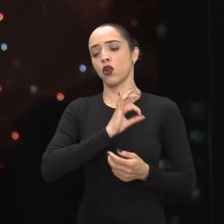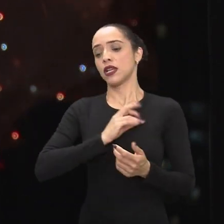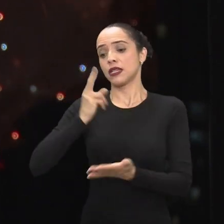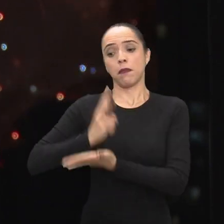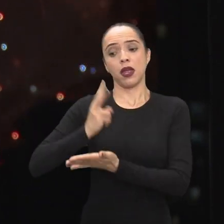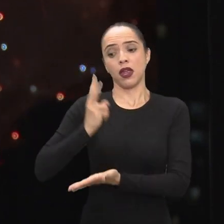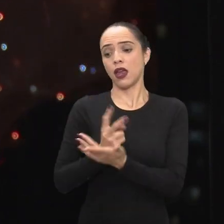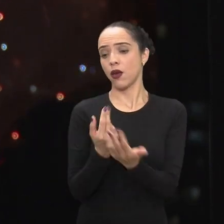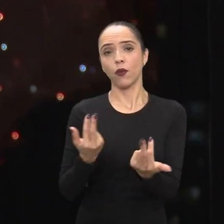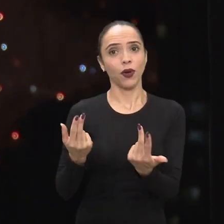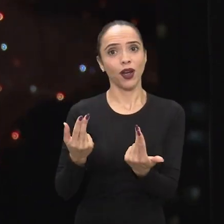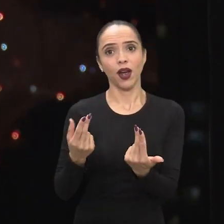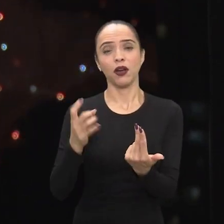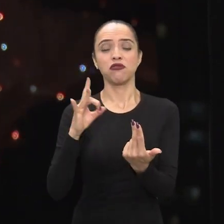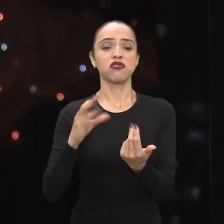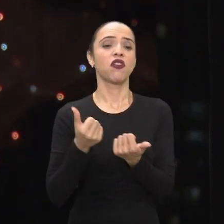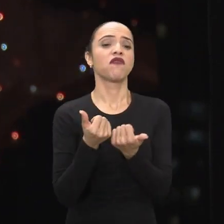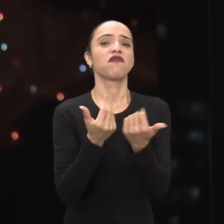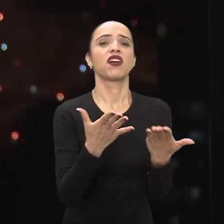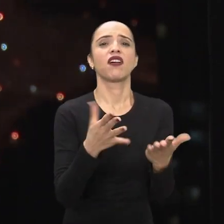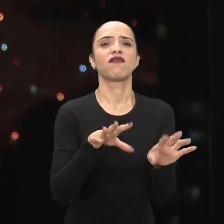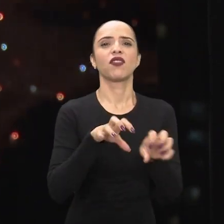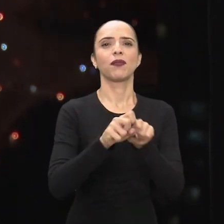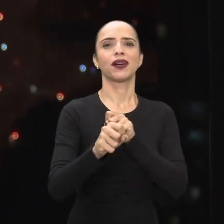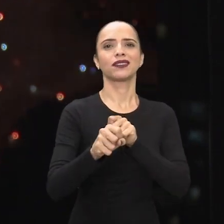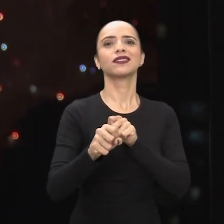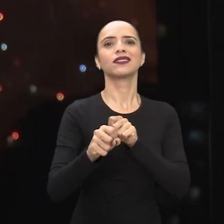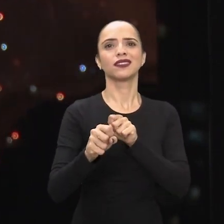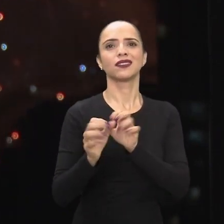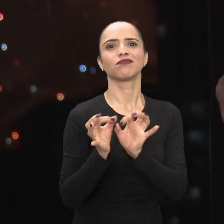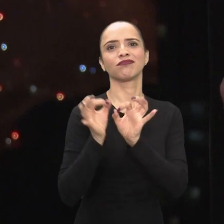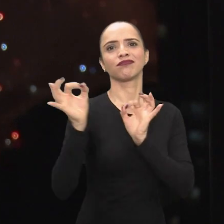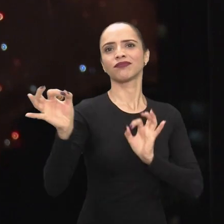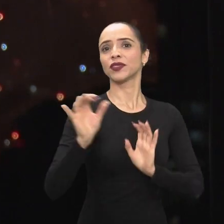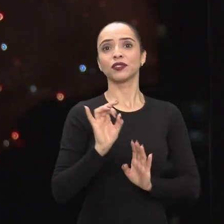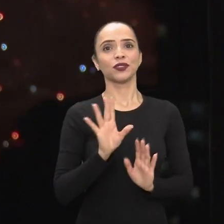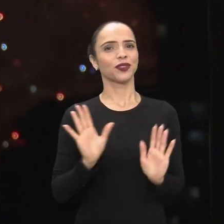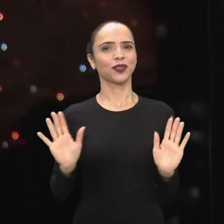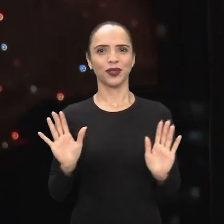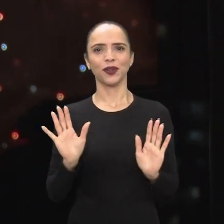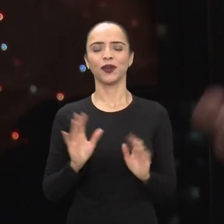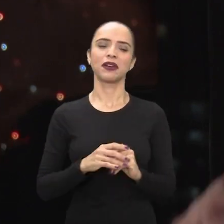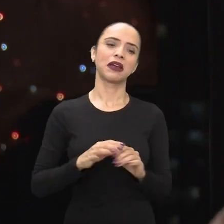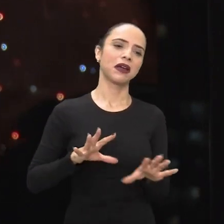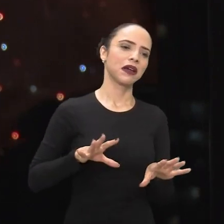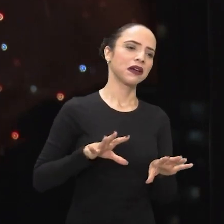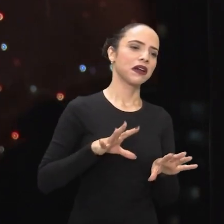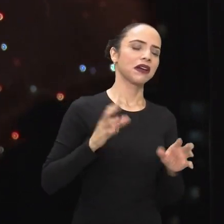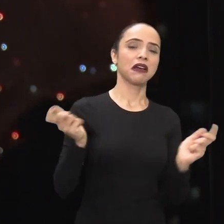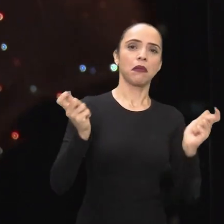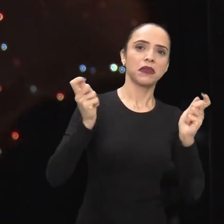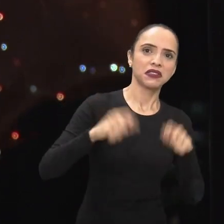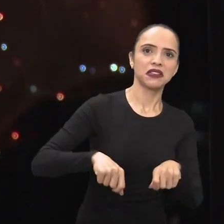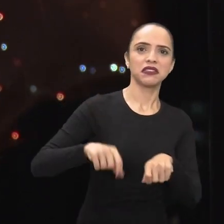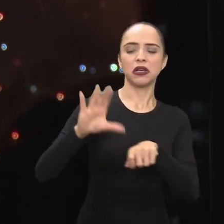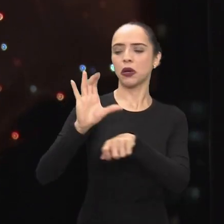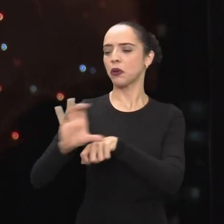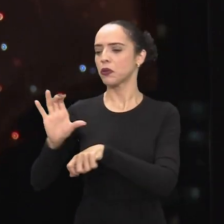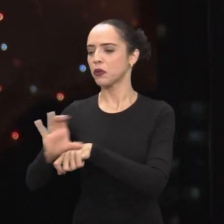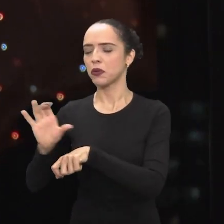polícia tal como ela está dando alguns cursinhos né dando possibilidade de qualificação né